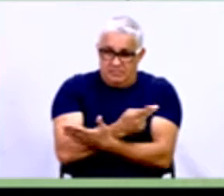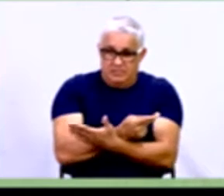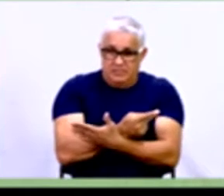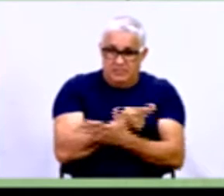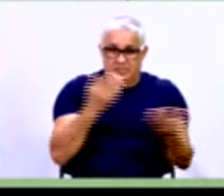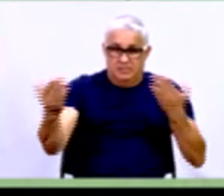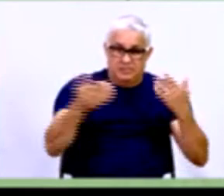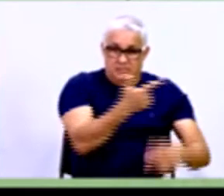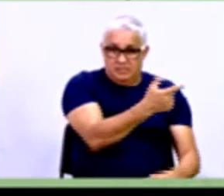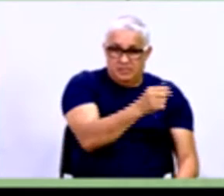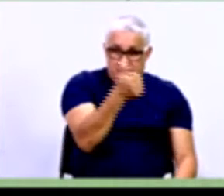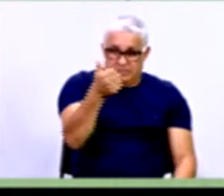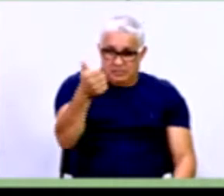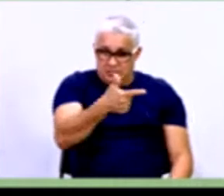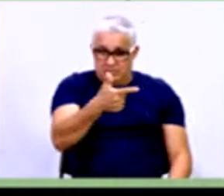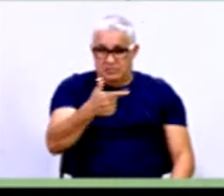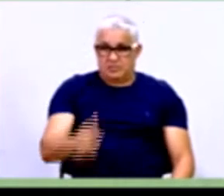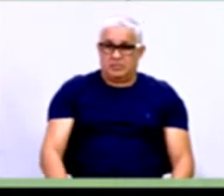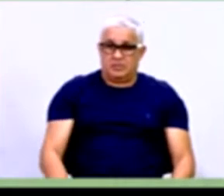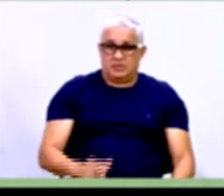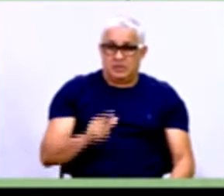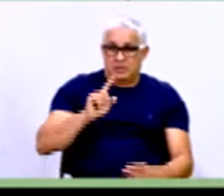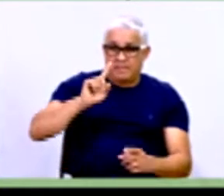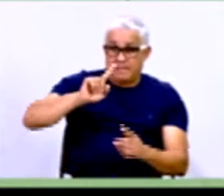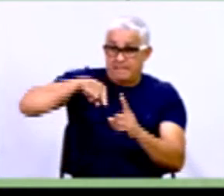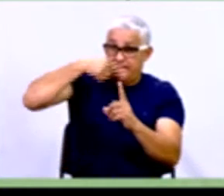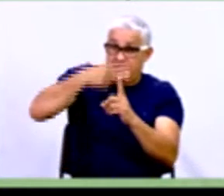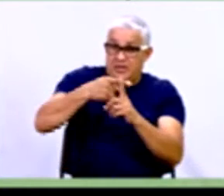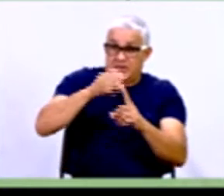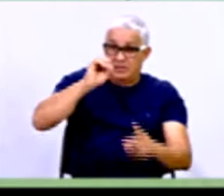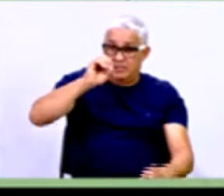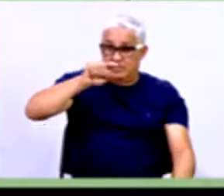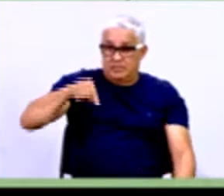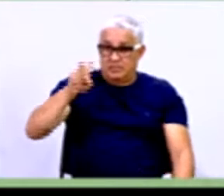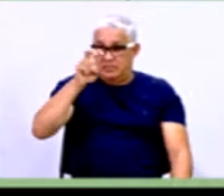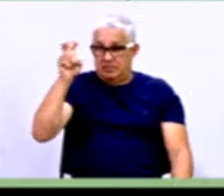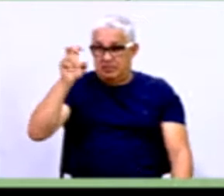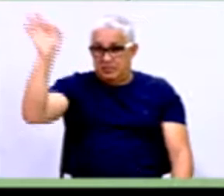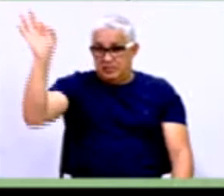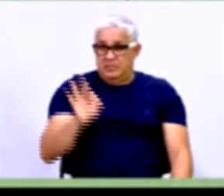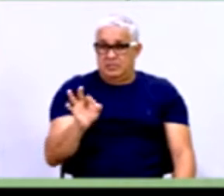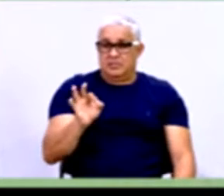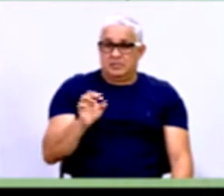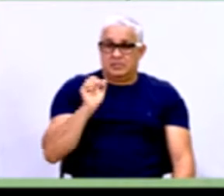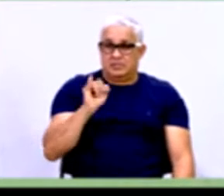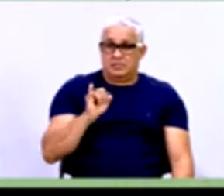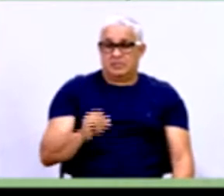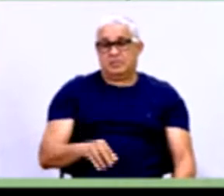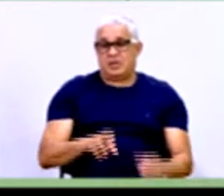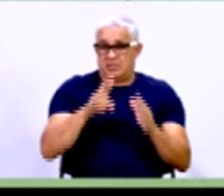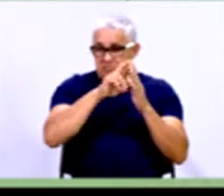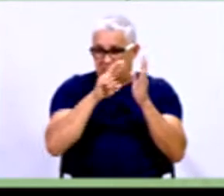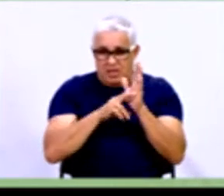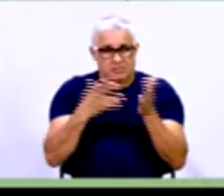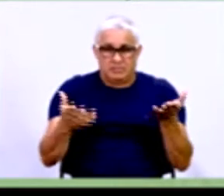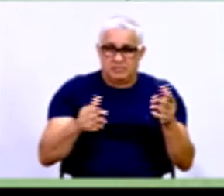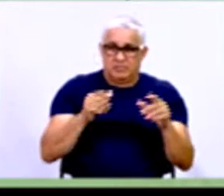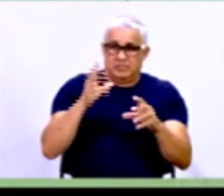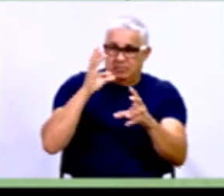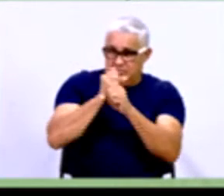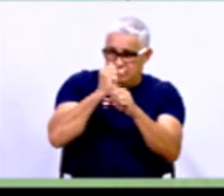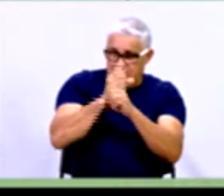o número de acidentes de trabalho teve aumento de 0,55%. Se nós fizermos uma regra de 3 básica, nós temos